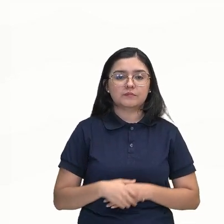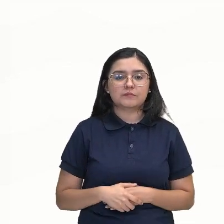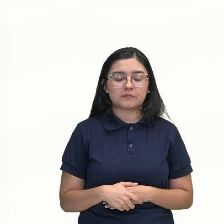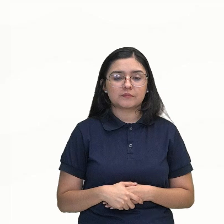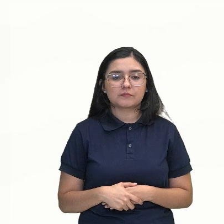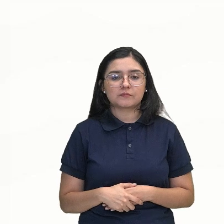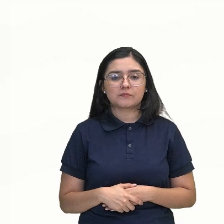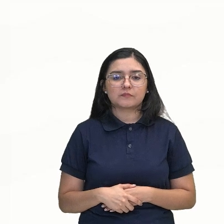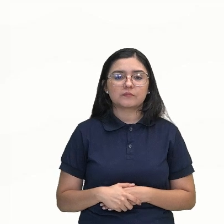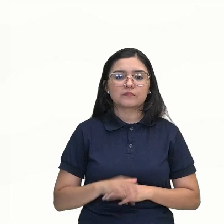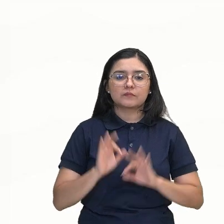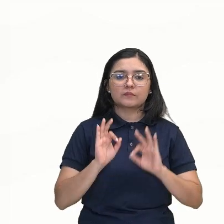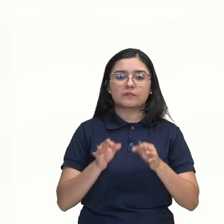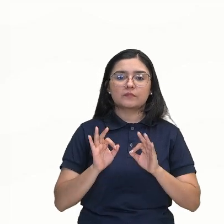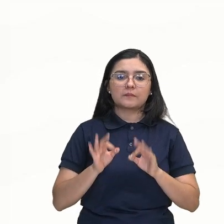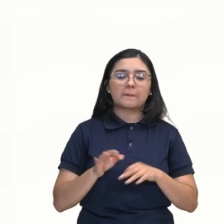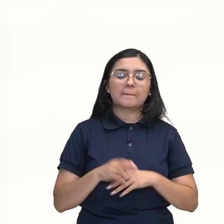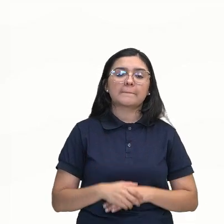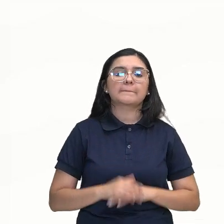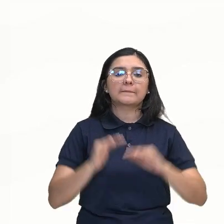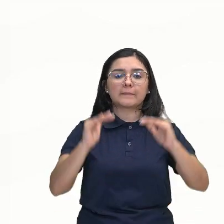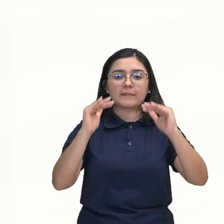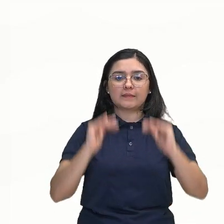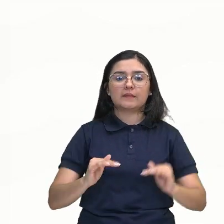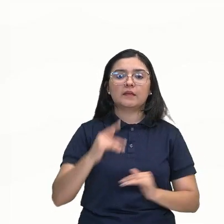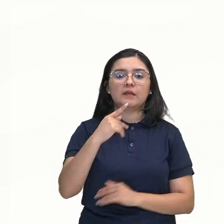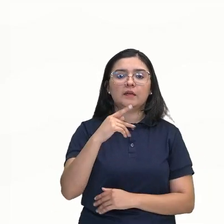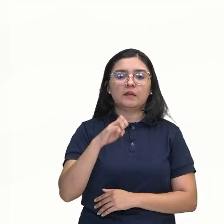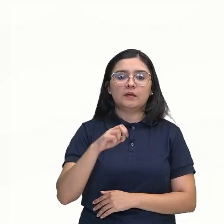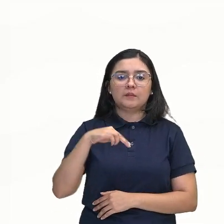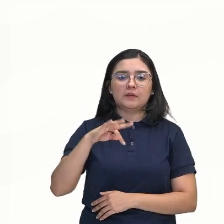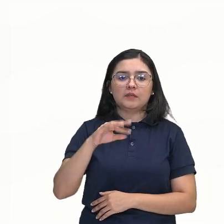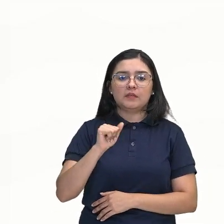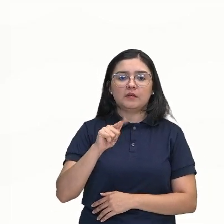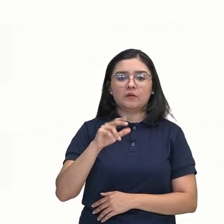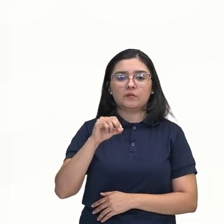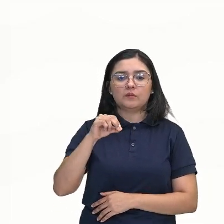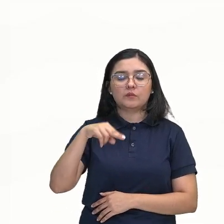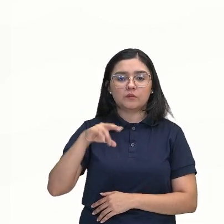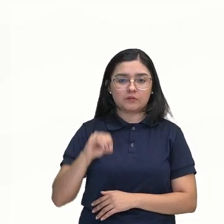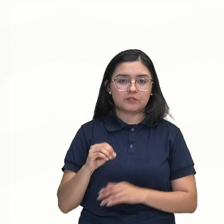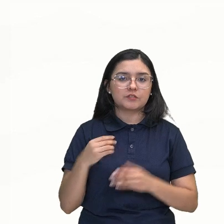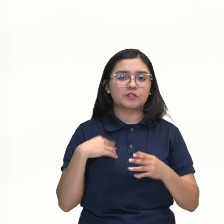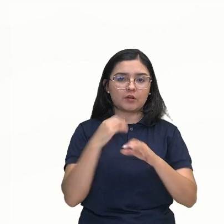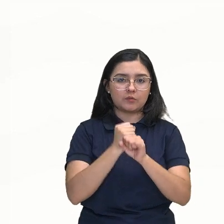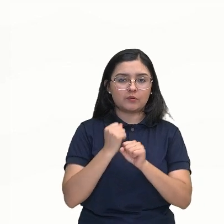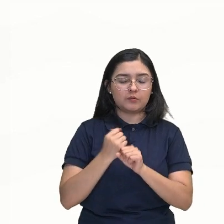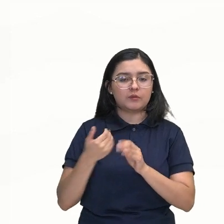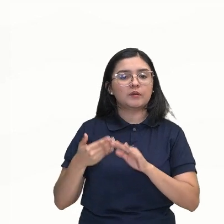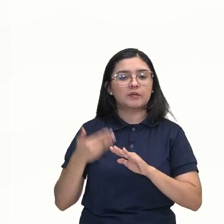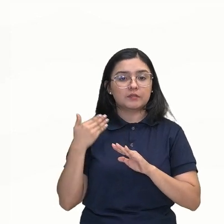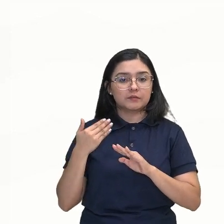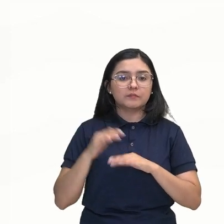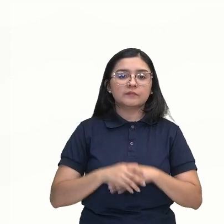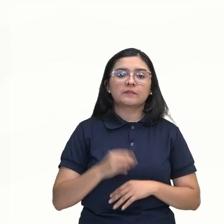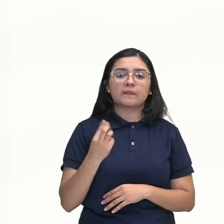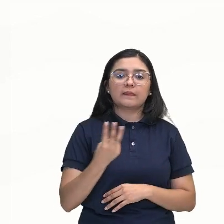graus, ok? Do nosso pentágono, foi o que a gente acabou de ver, 3